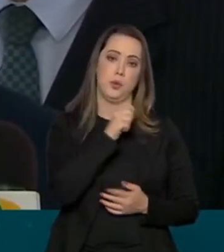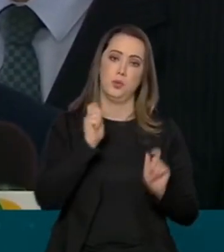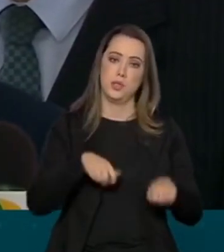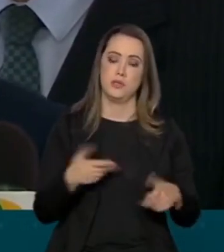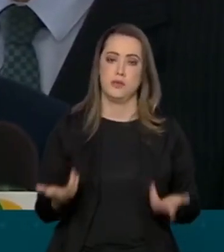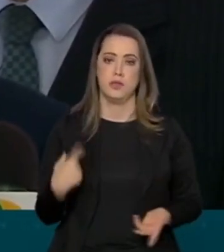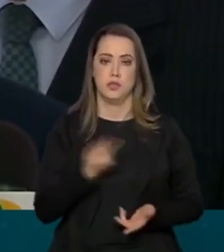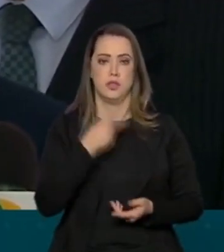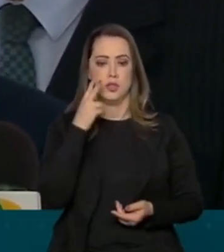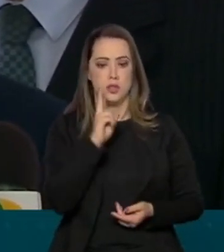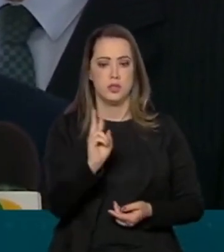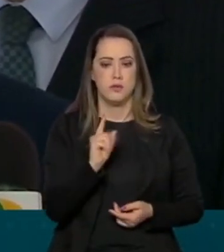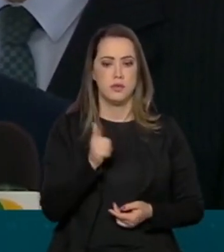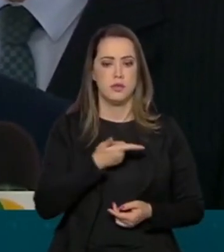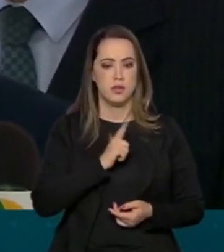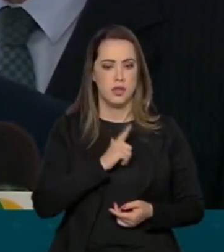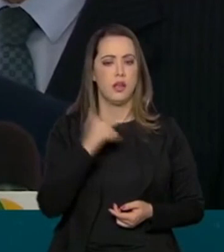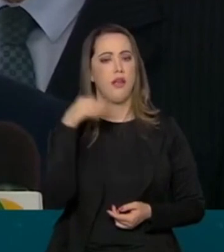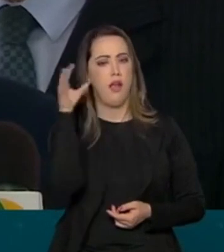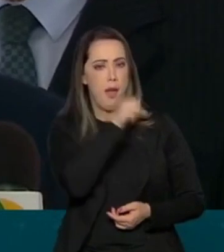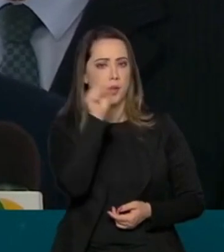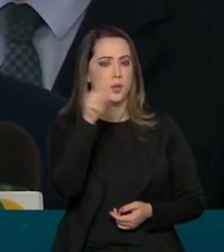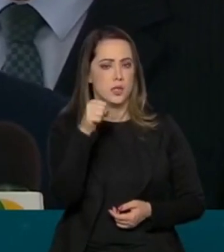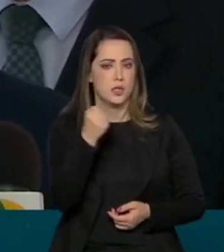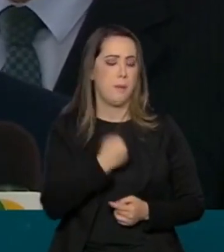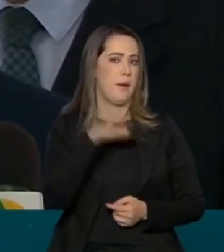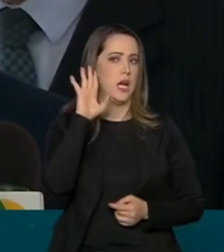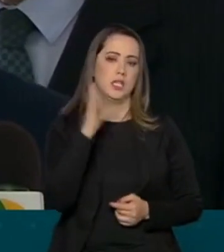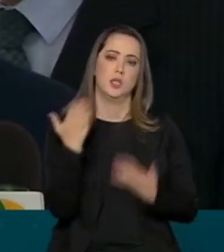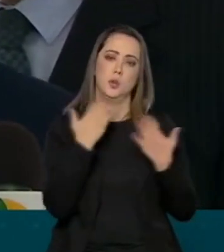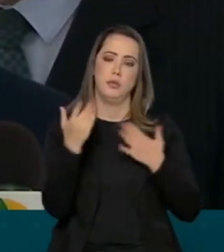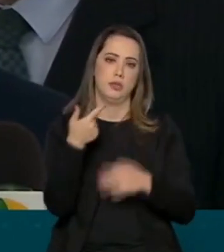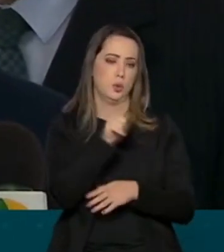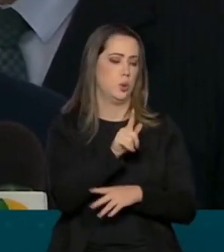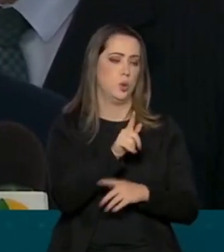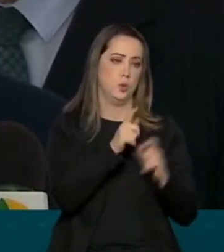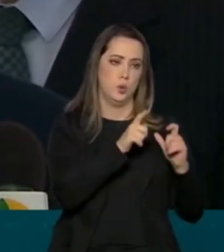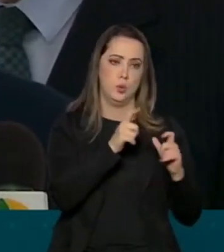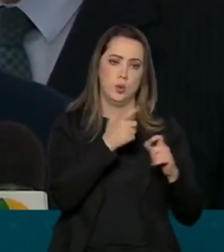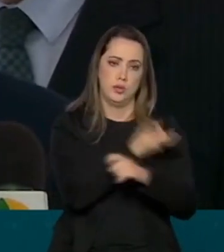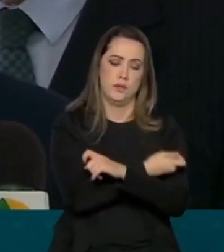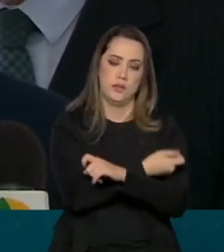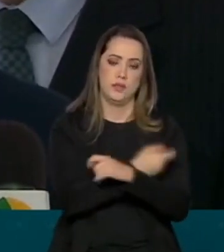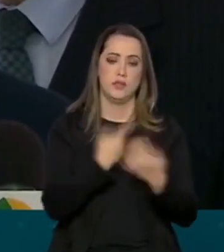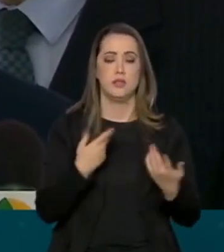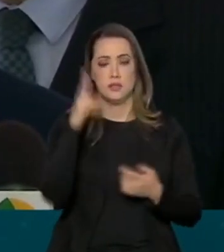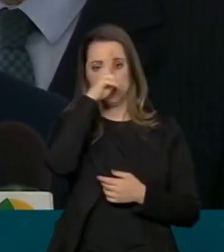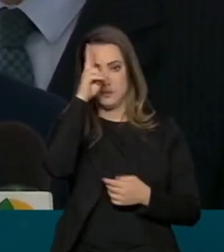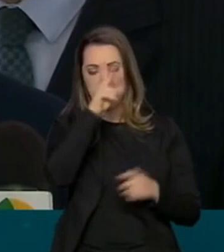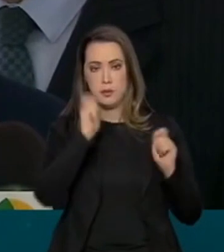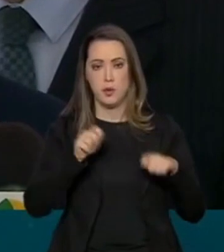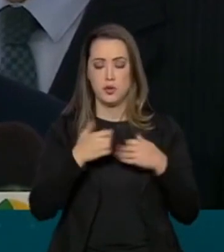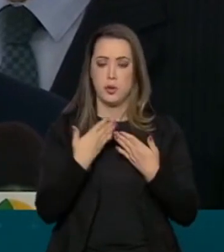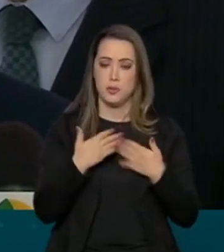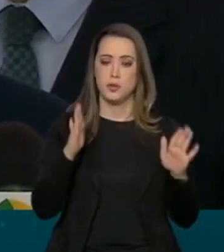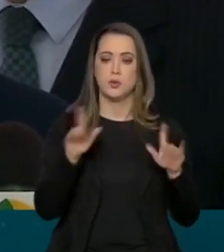gente tem visto que isso tem sido feito de forma acelerada, muito mais acelerado do que o tradicional para vacinas. E lembrar que a gente pode fazer